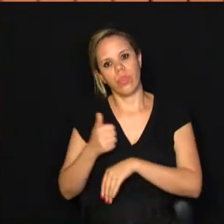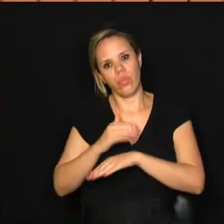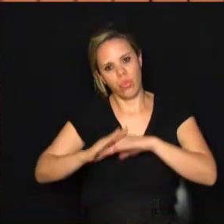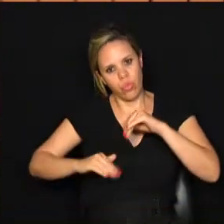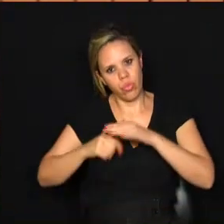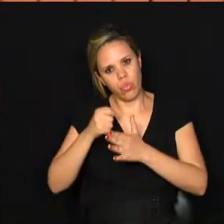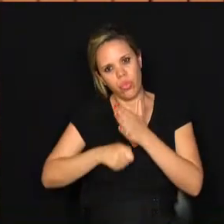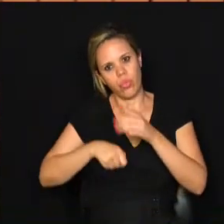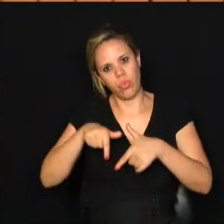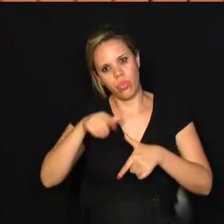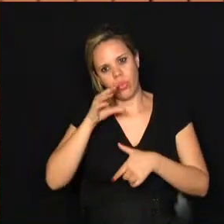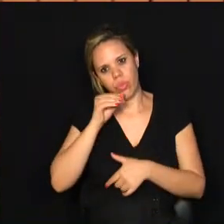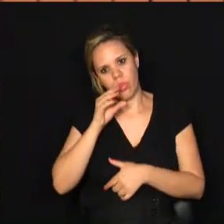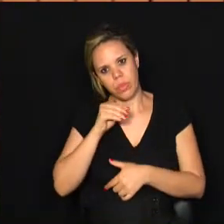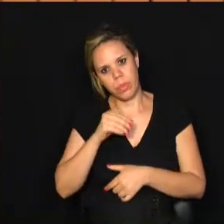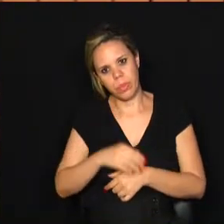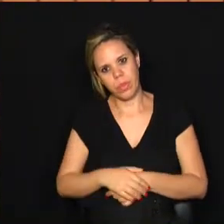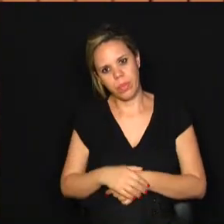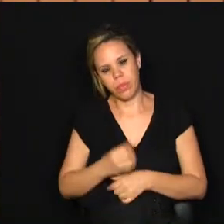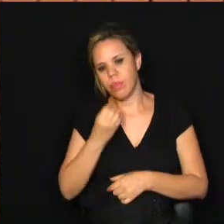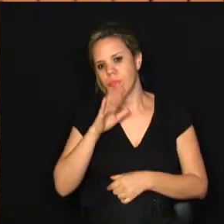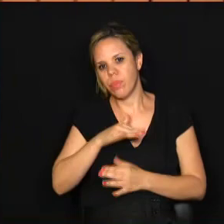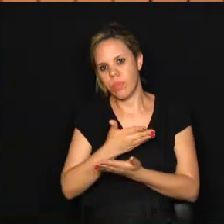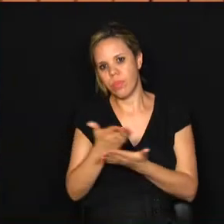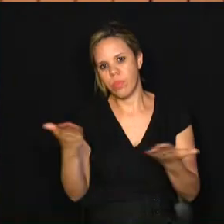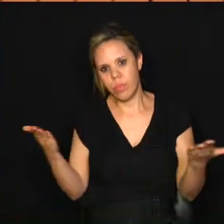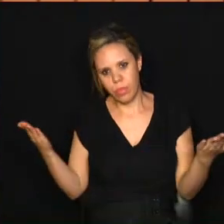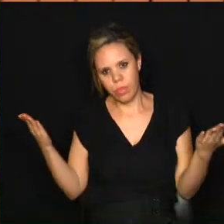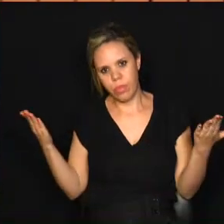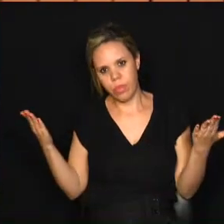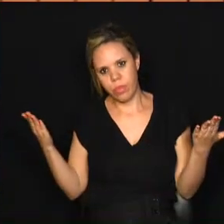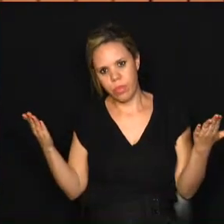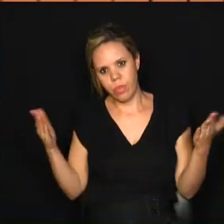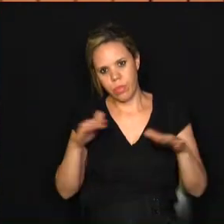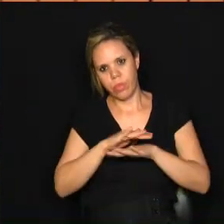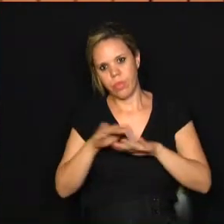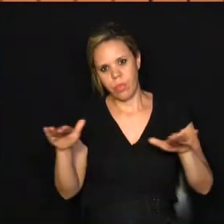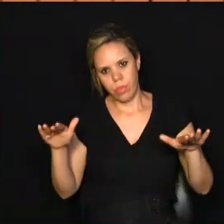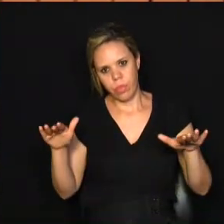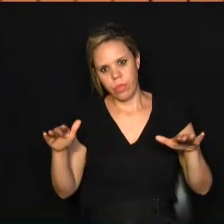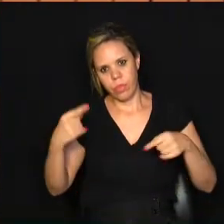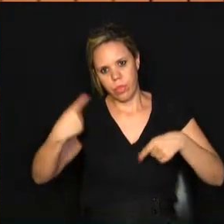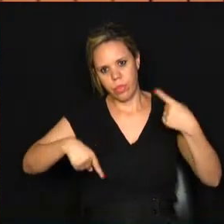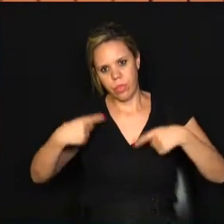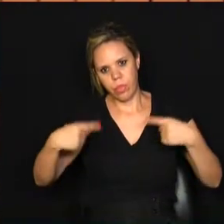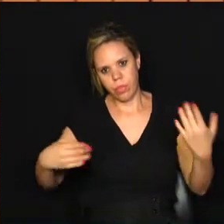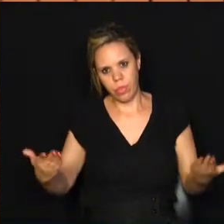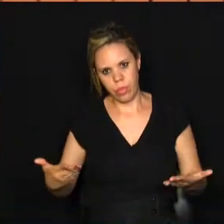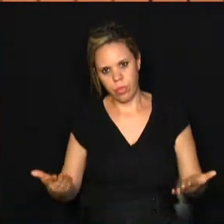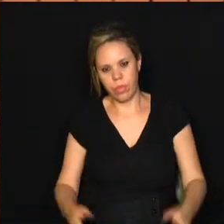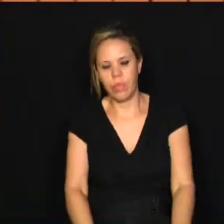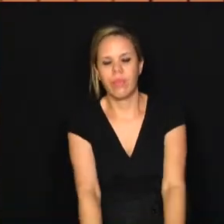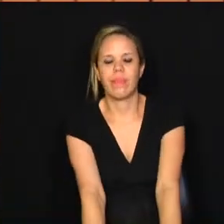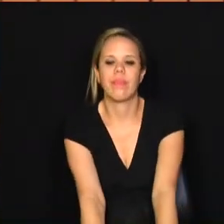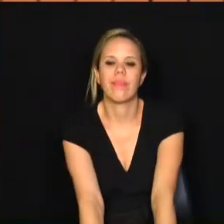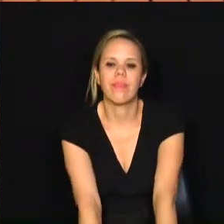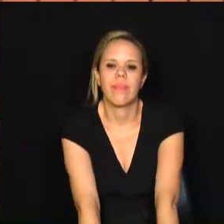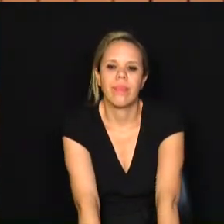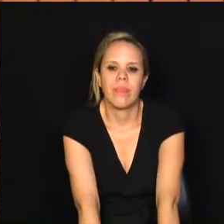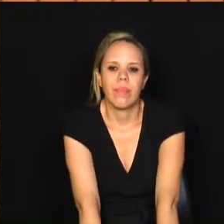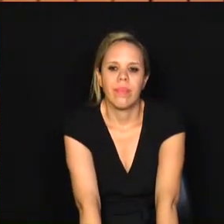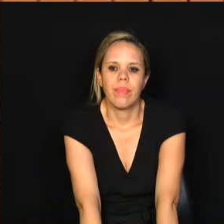dos trabalhadores. Então, boa tarde a todos e a todas. Declaramos encerrado o nosso debate de hoje.